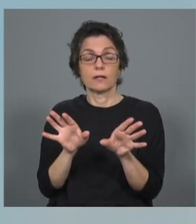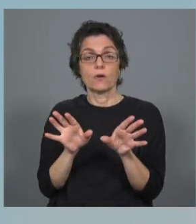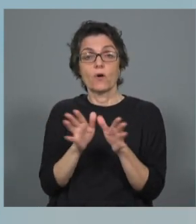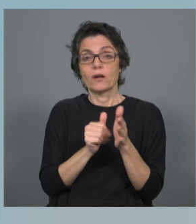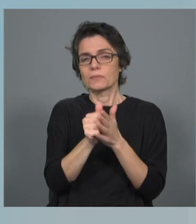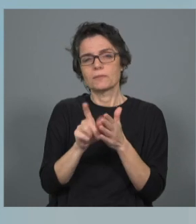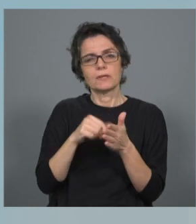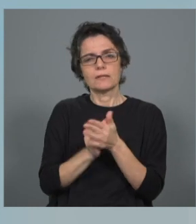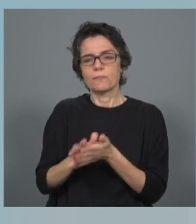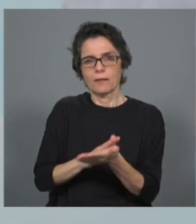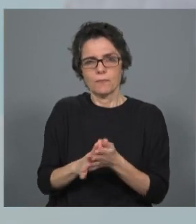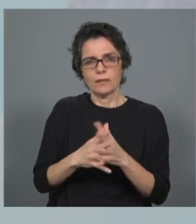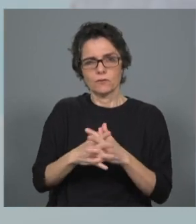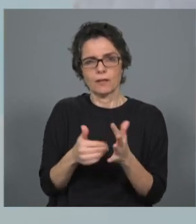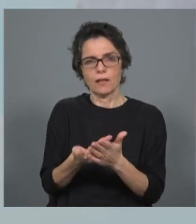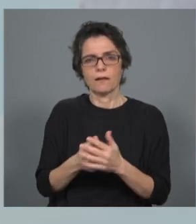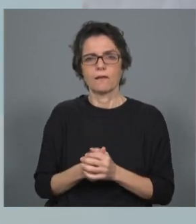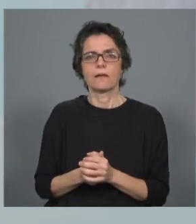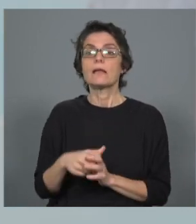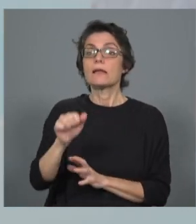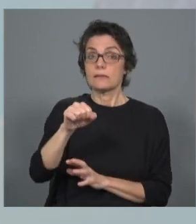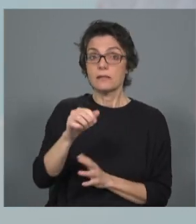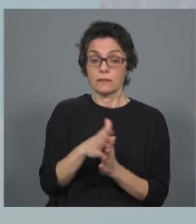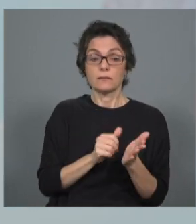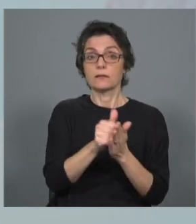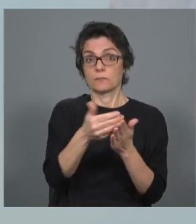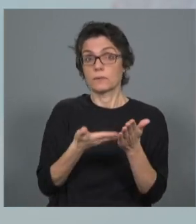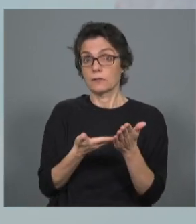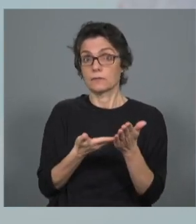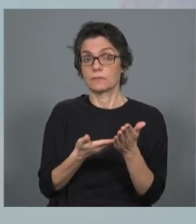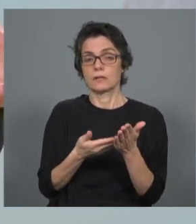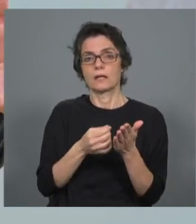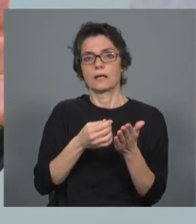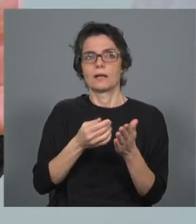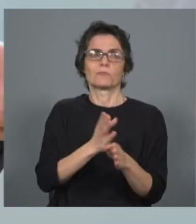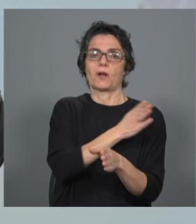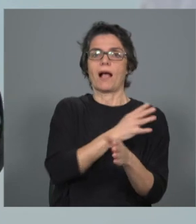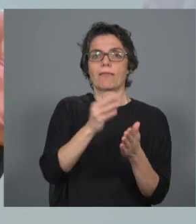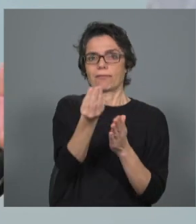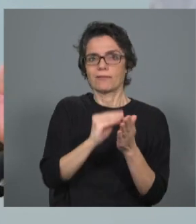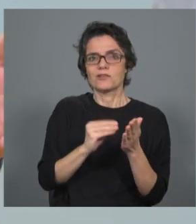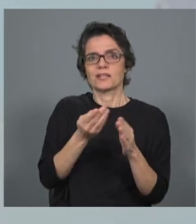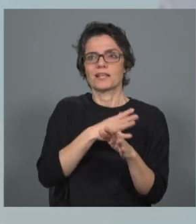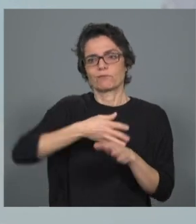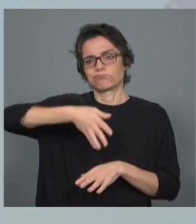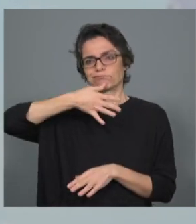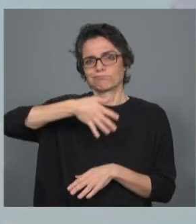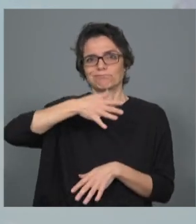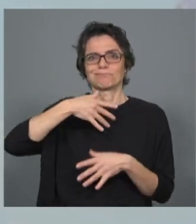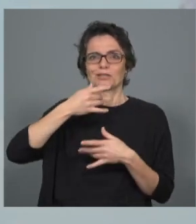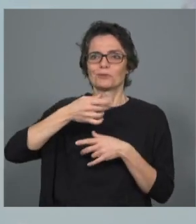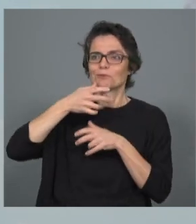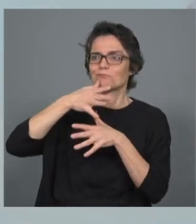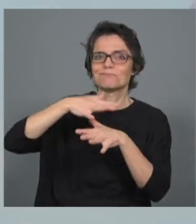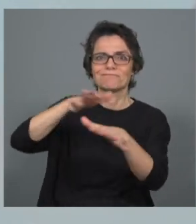Sim, certamente. A Bíblia foi escrita... as tradições orais da Bíblia, que depois deram origem à Bíblia,